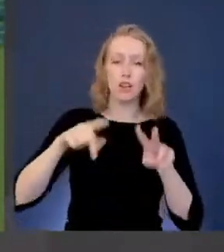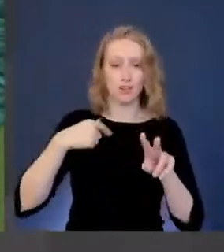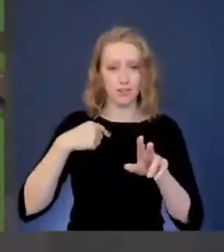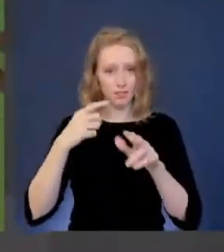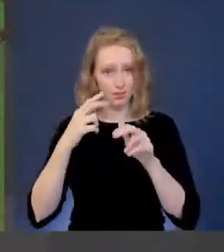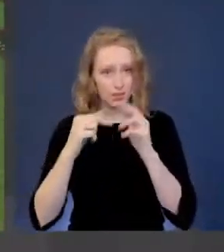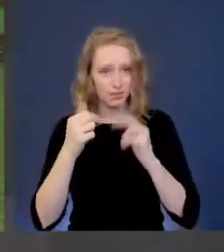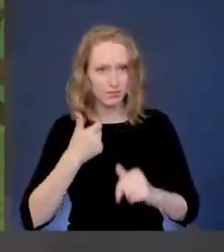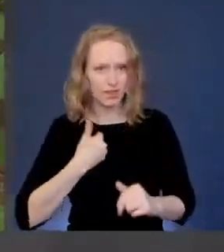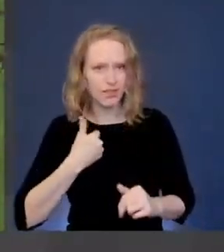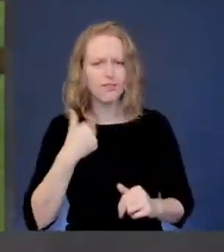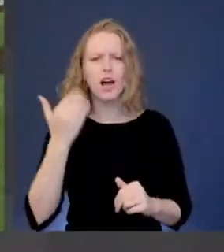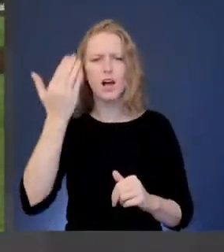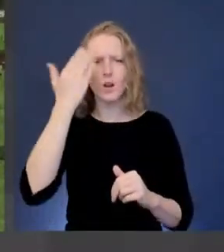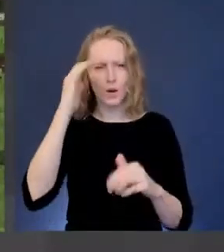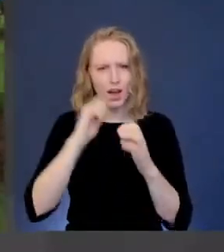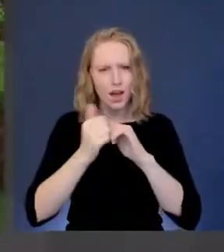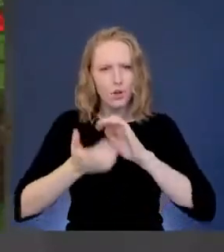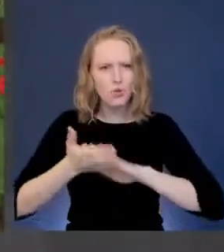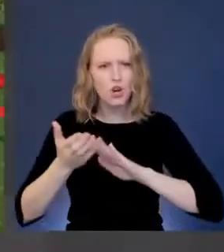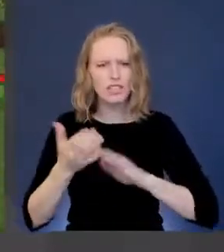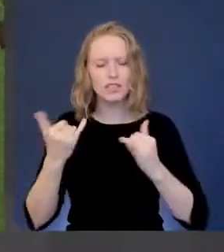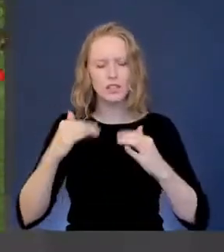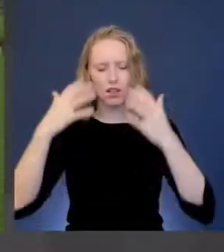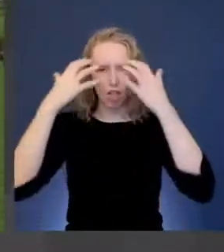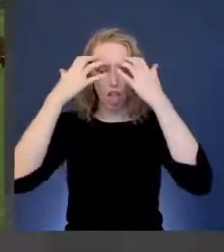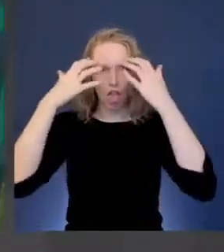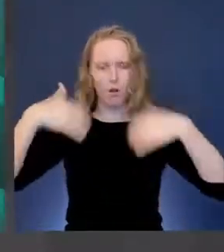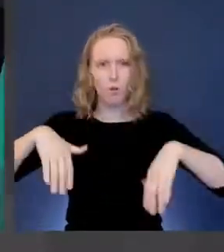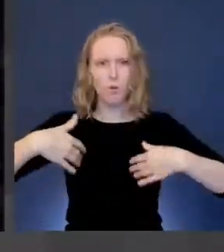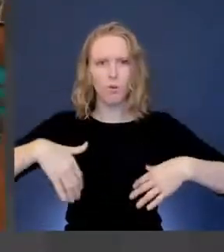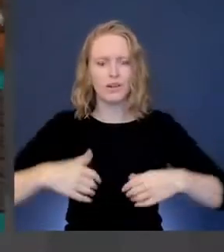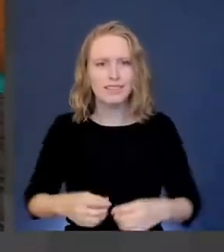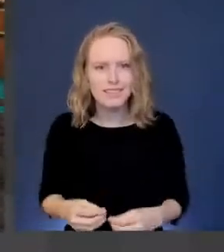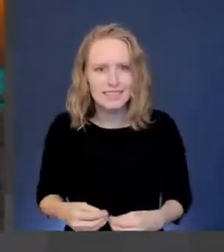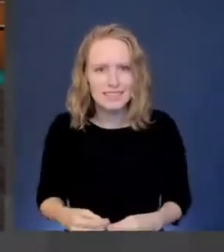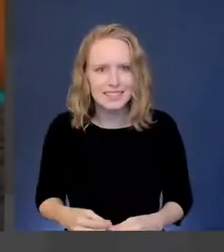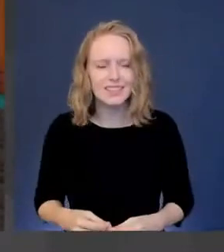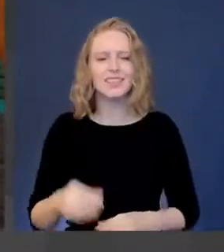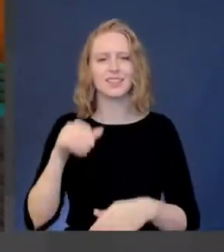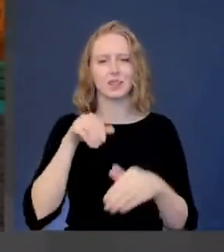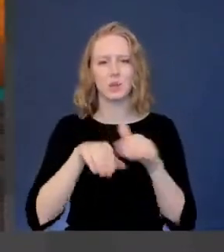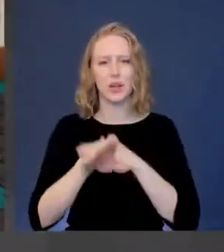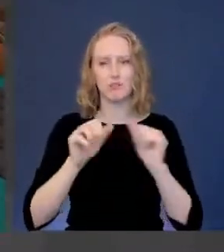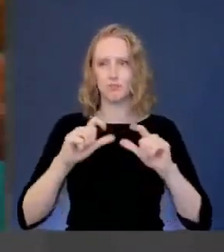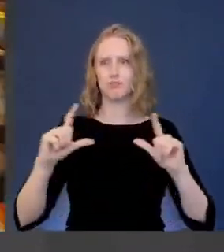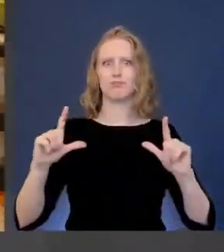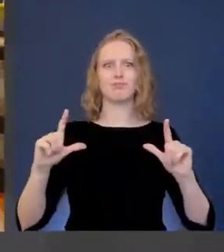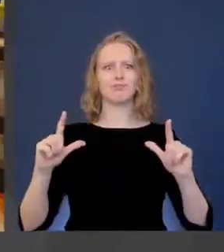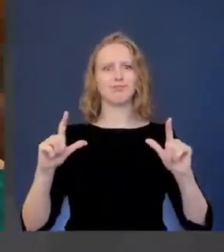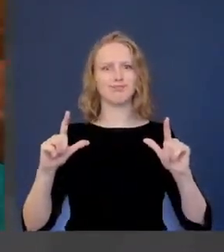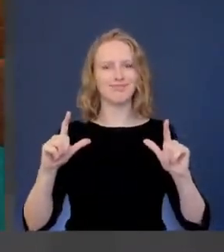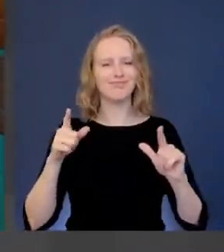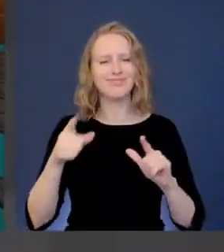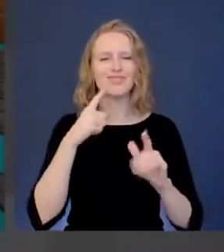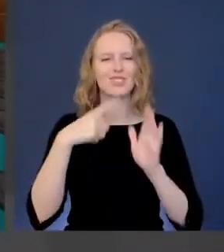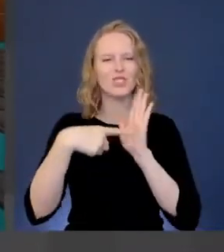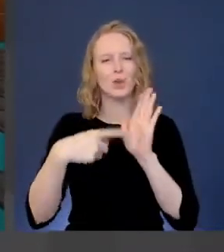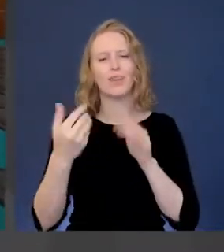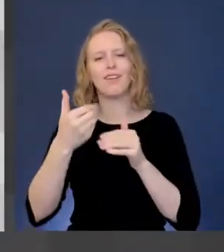know exactly how it works, it still hurts my brain. So let's not waste a single second, let's head on inside and crack on with the next batch of